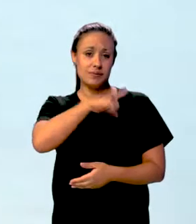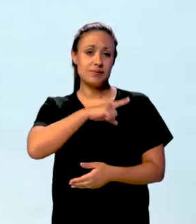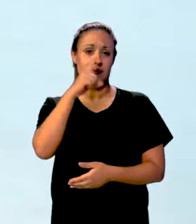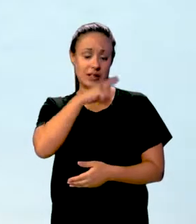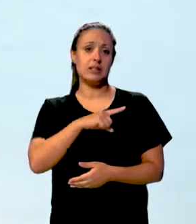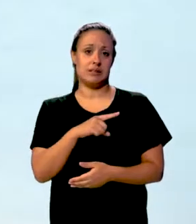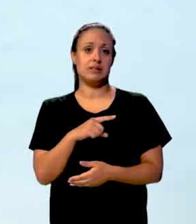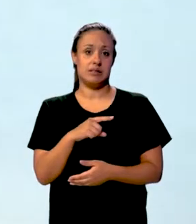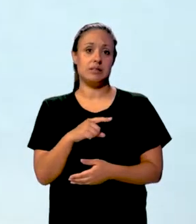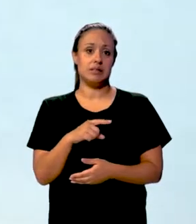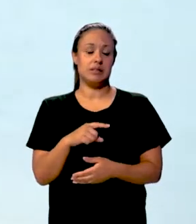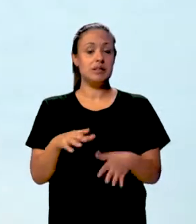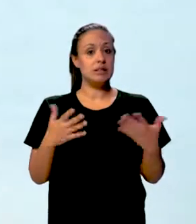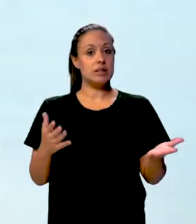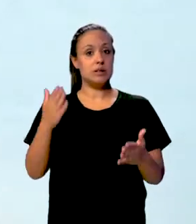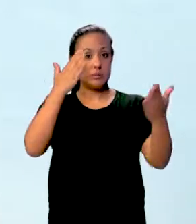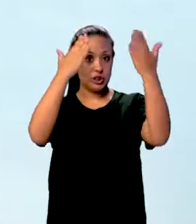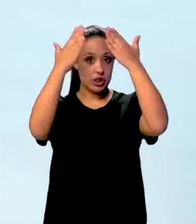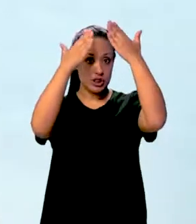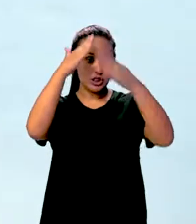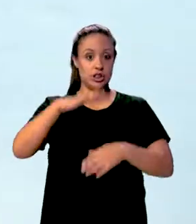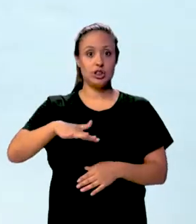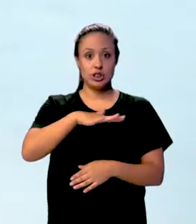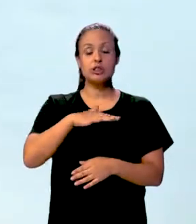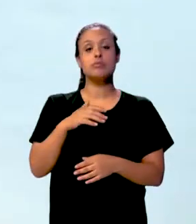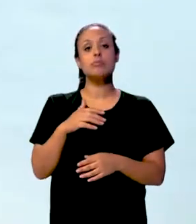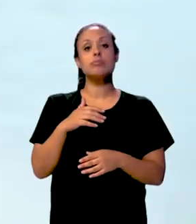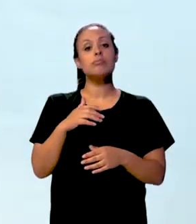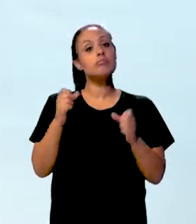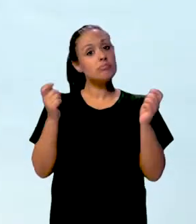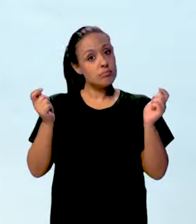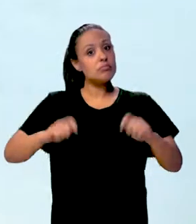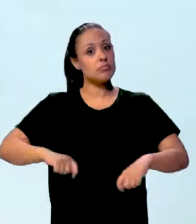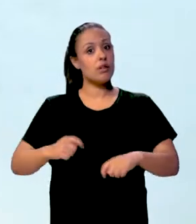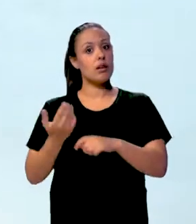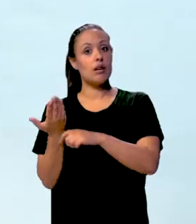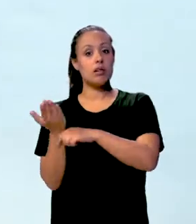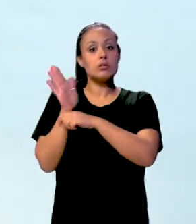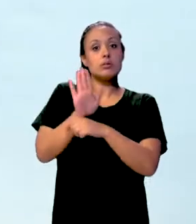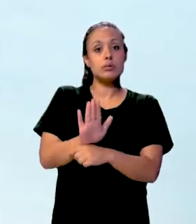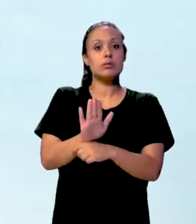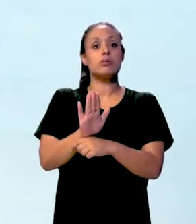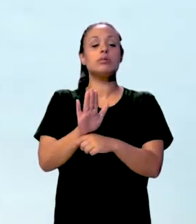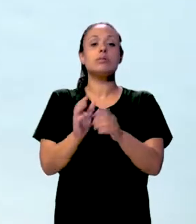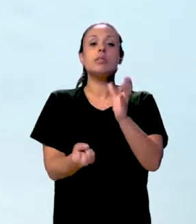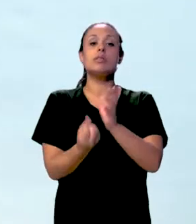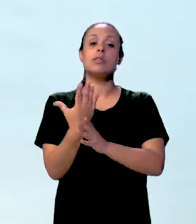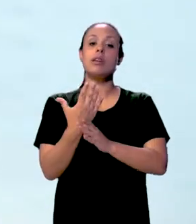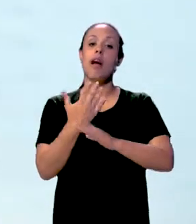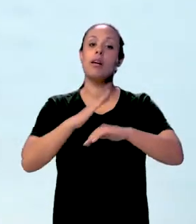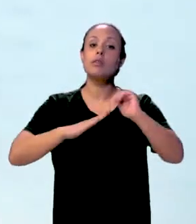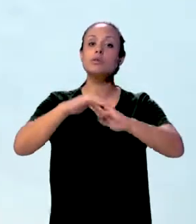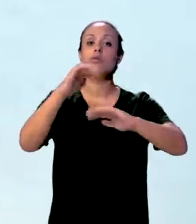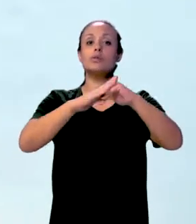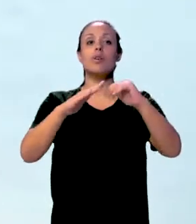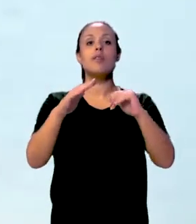nesse sentido, né? Então, a psicologia ela pode contribuir, inclusive nesse sentido de criar